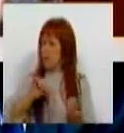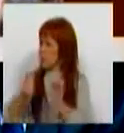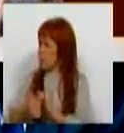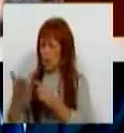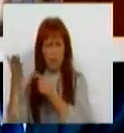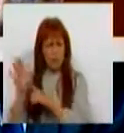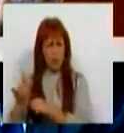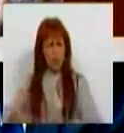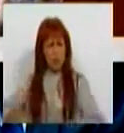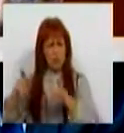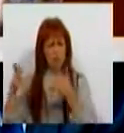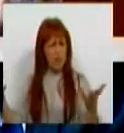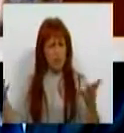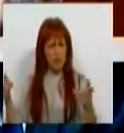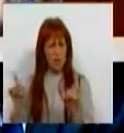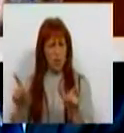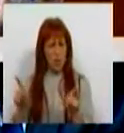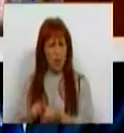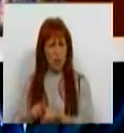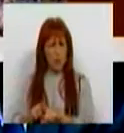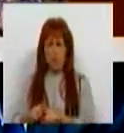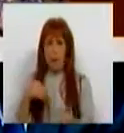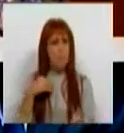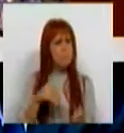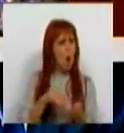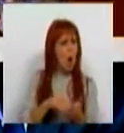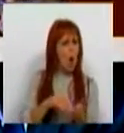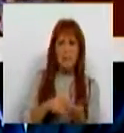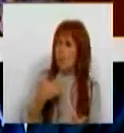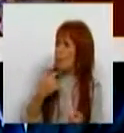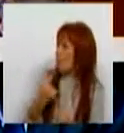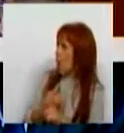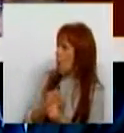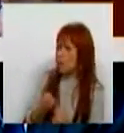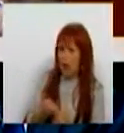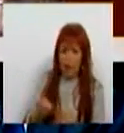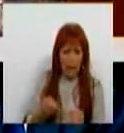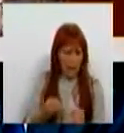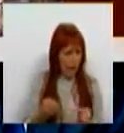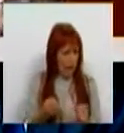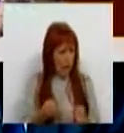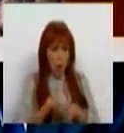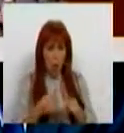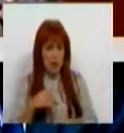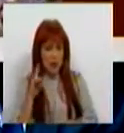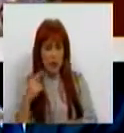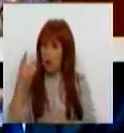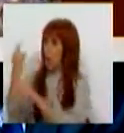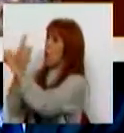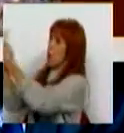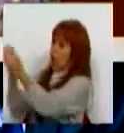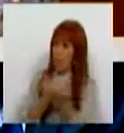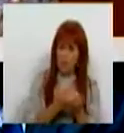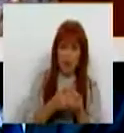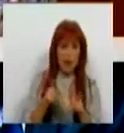o paradigma de desenvolvimento não é ficarmos todos tão pobres que não podemos comprar nada, nem aquilo que é importado, nem